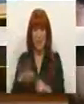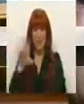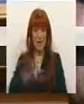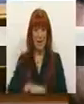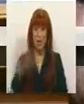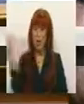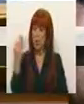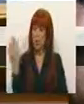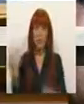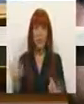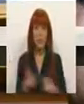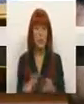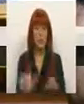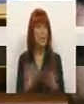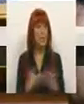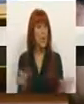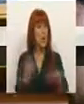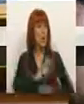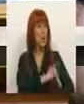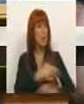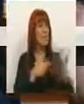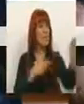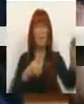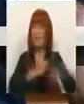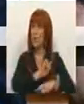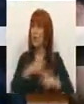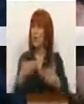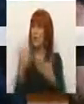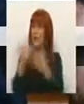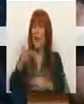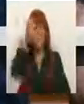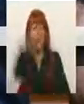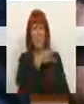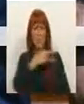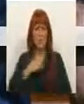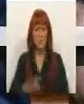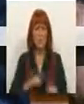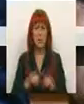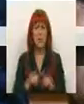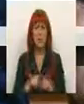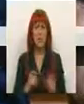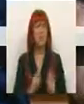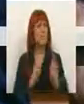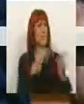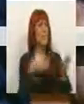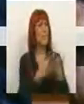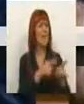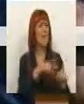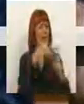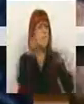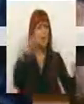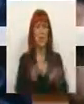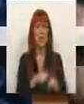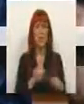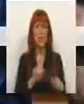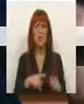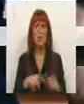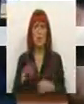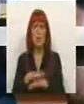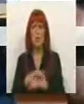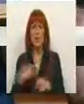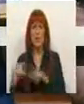Lisboa e do Porto, atribuindo-lhes novas competências. O Sr. Ministro da Saúde transferiu competências para as autarquias quanto à indicação de um